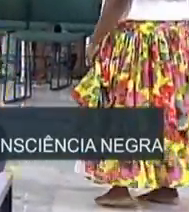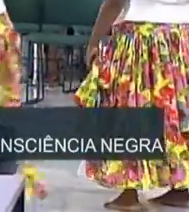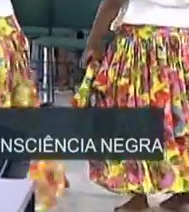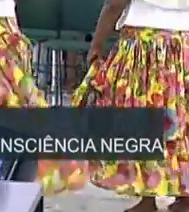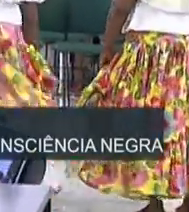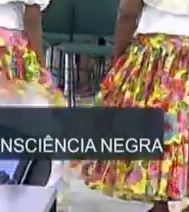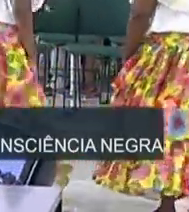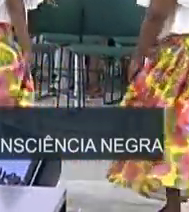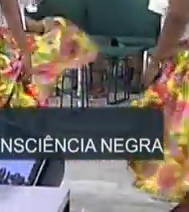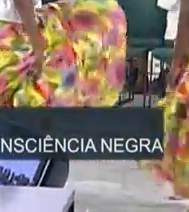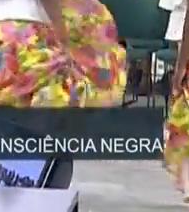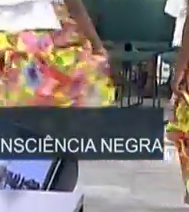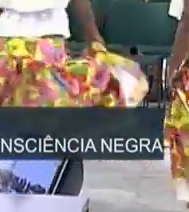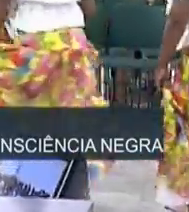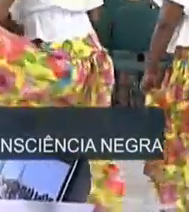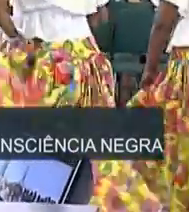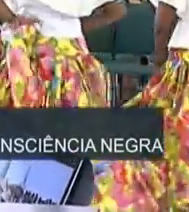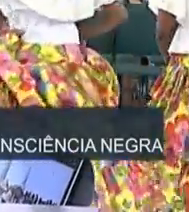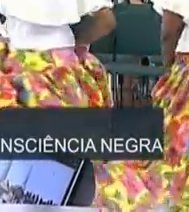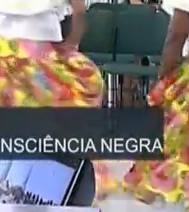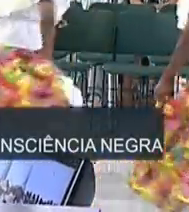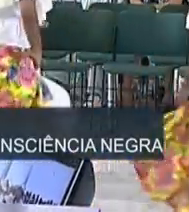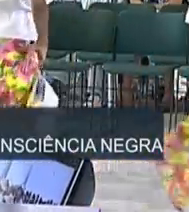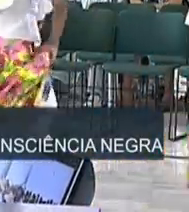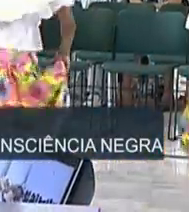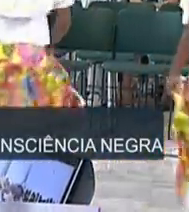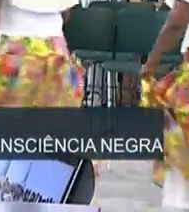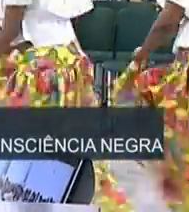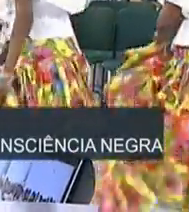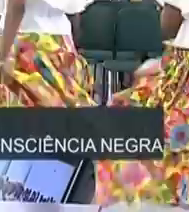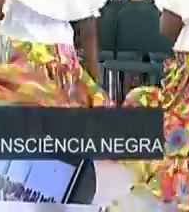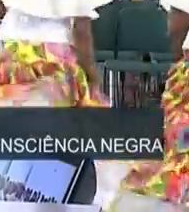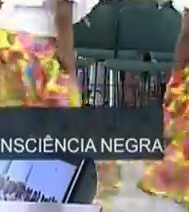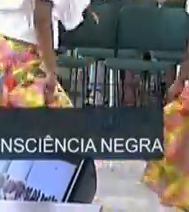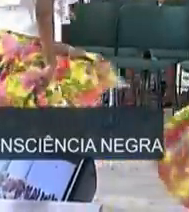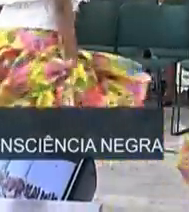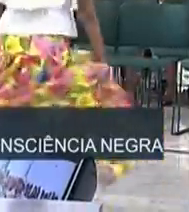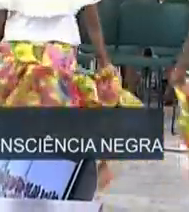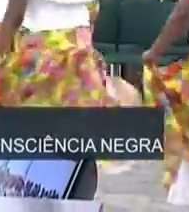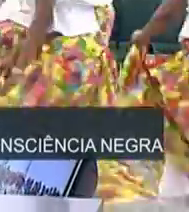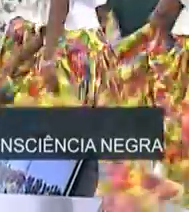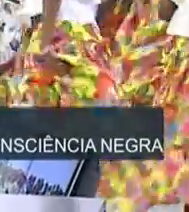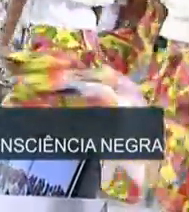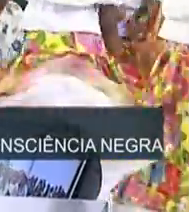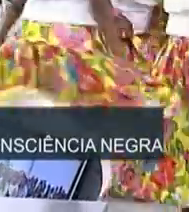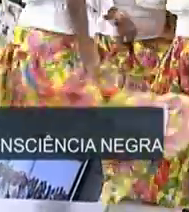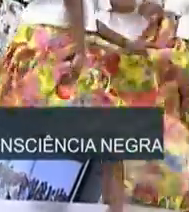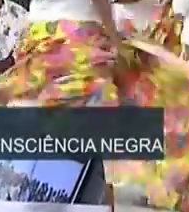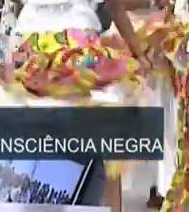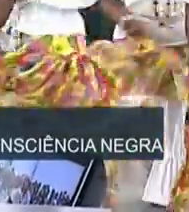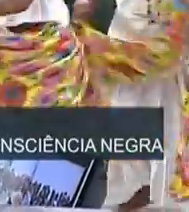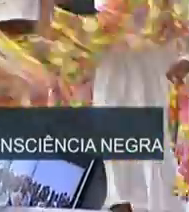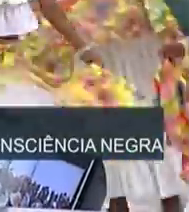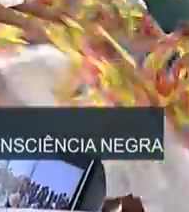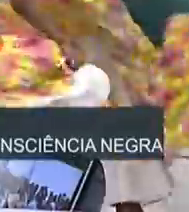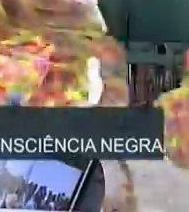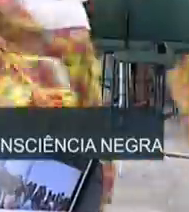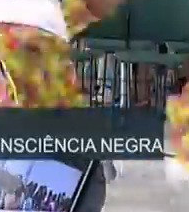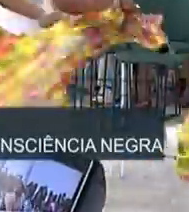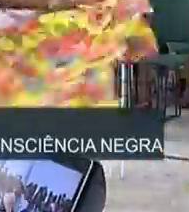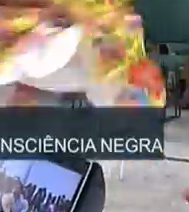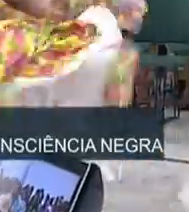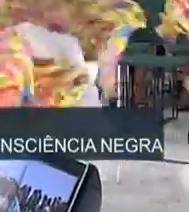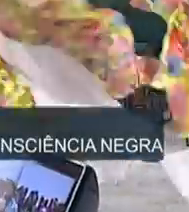Ladeira meu boi não So ladeira sabe Ladeira carro vai virar ô já virou